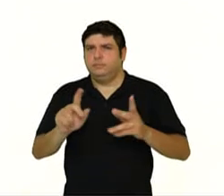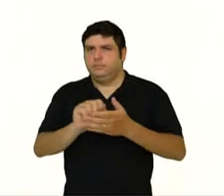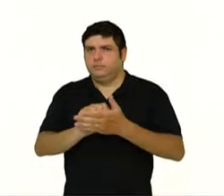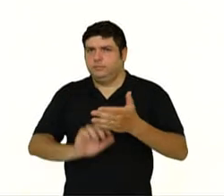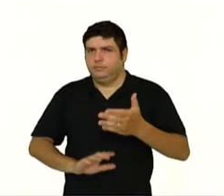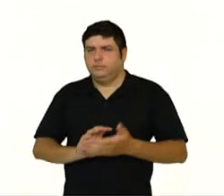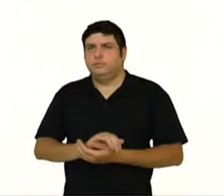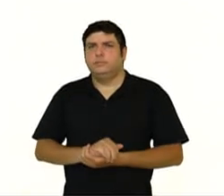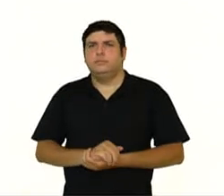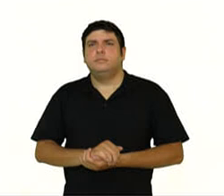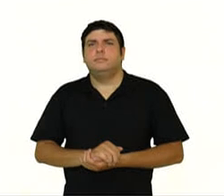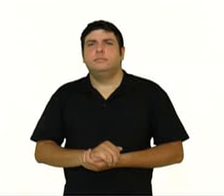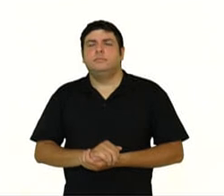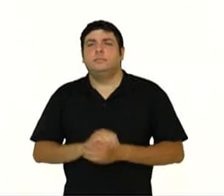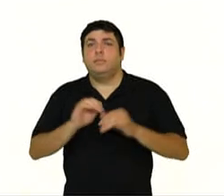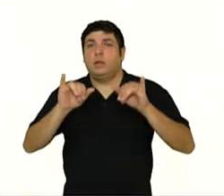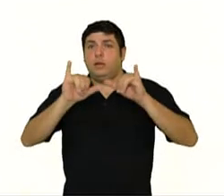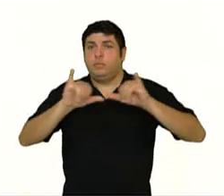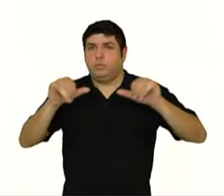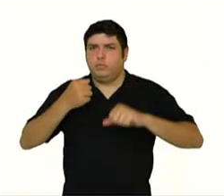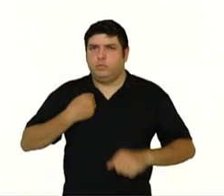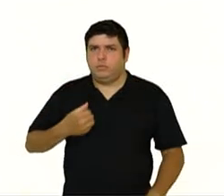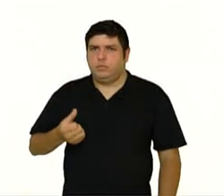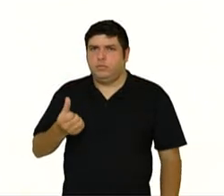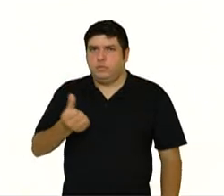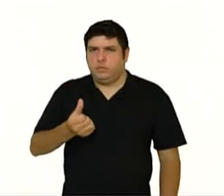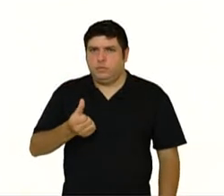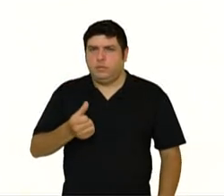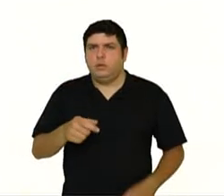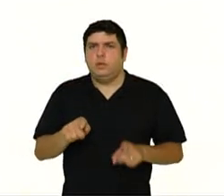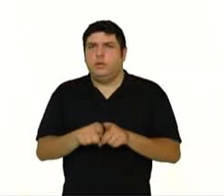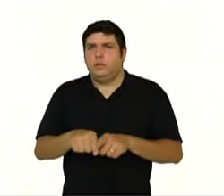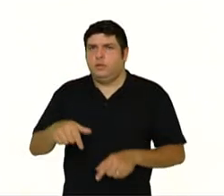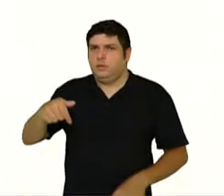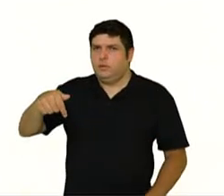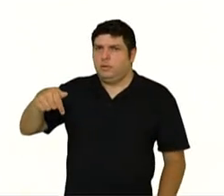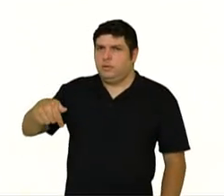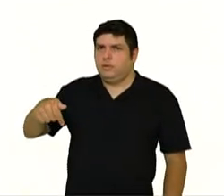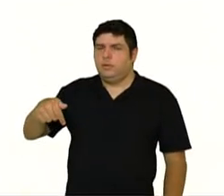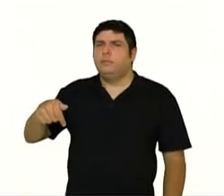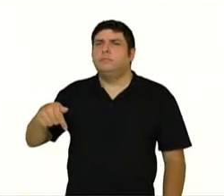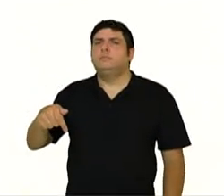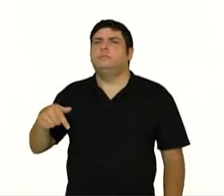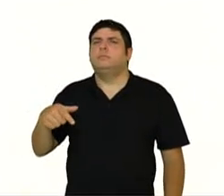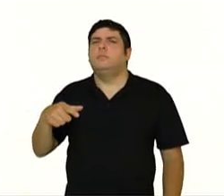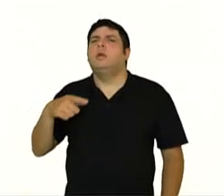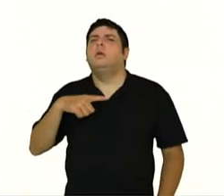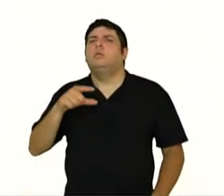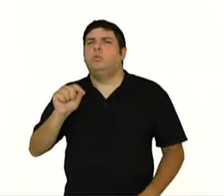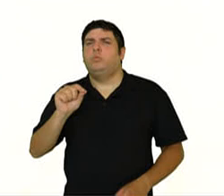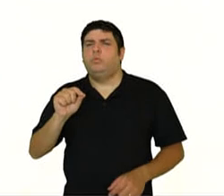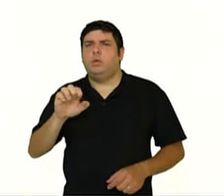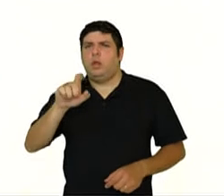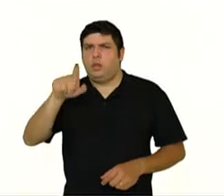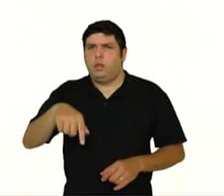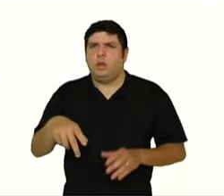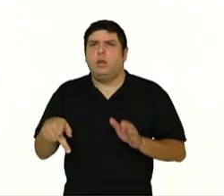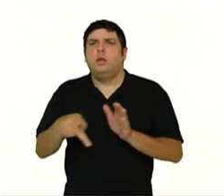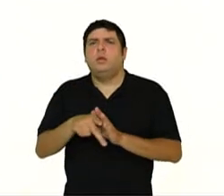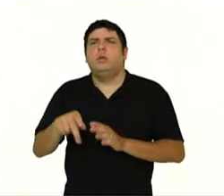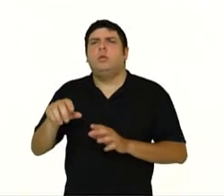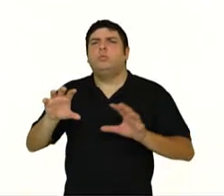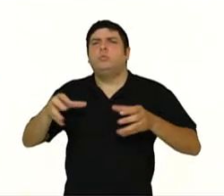você. A propaganda 6 e a propaganda 7, elas fazem parte da campanha do SOS